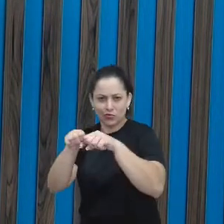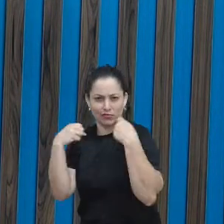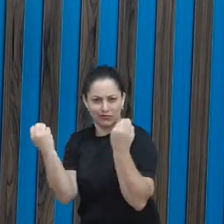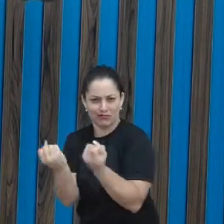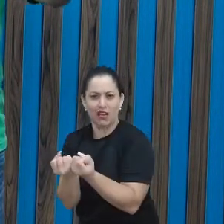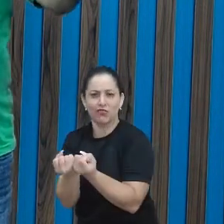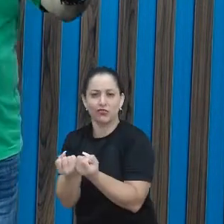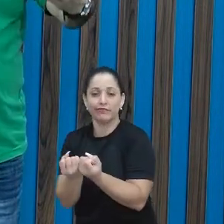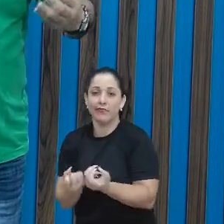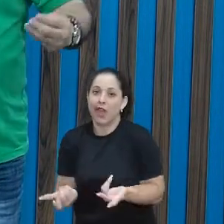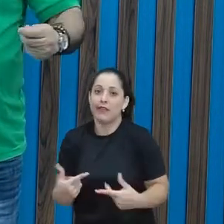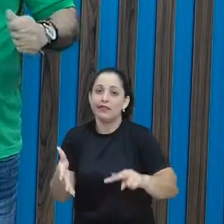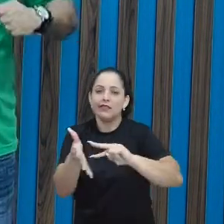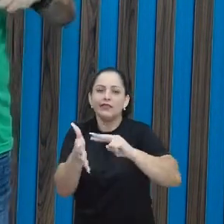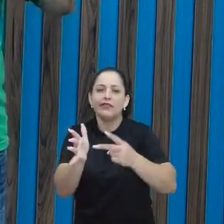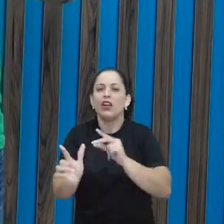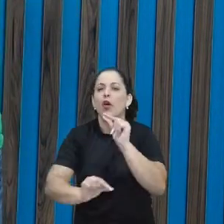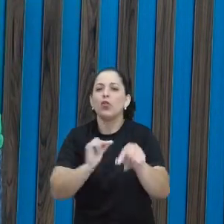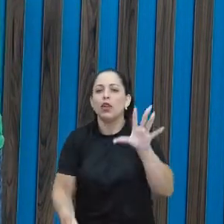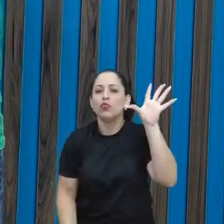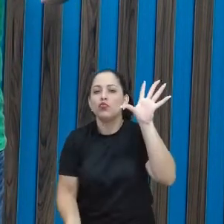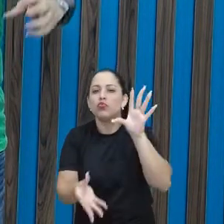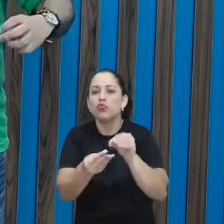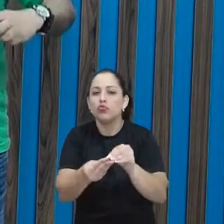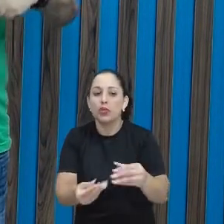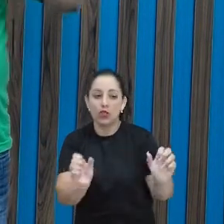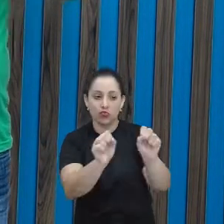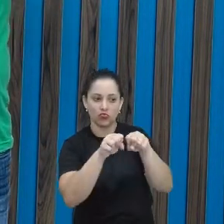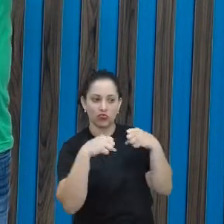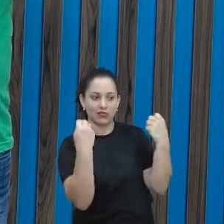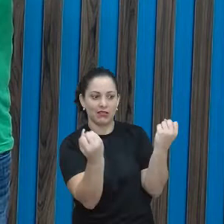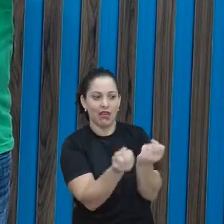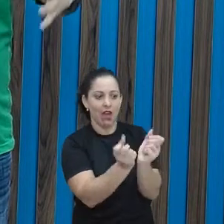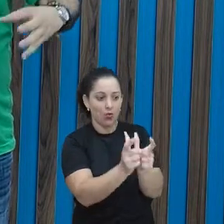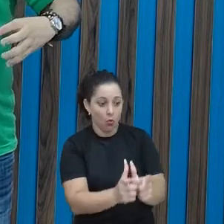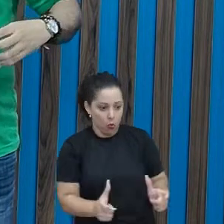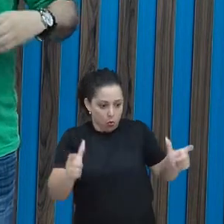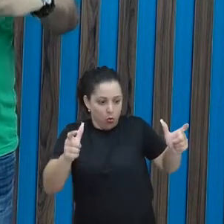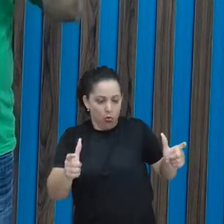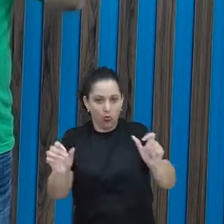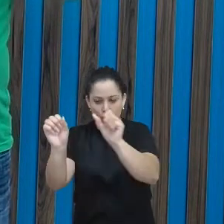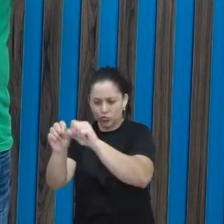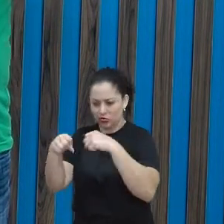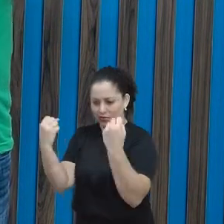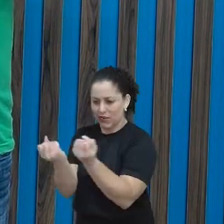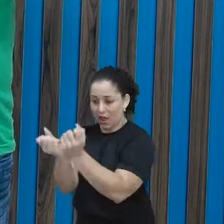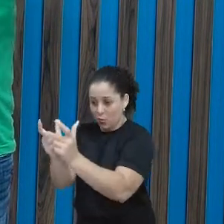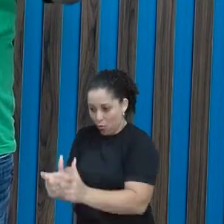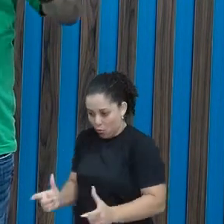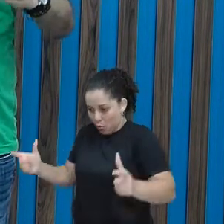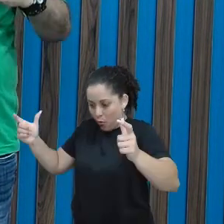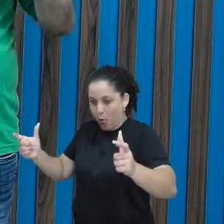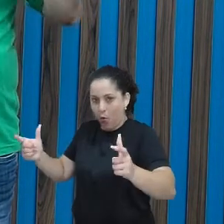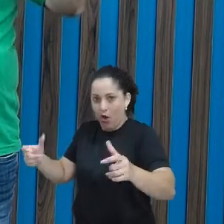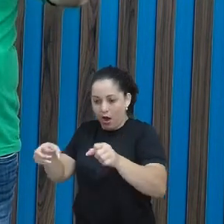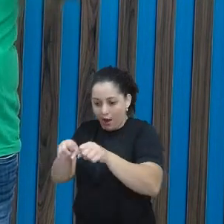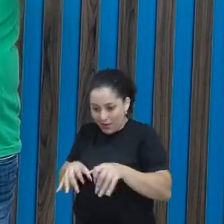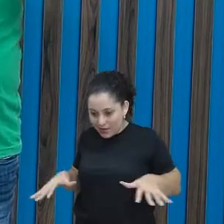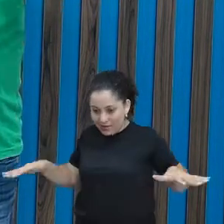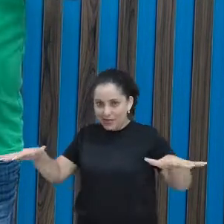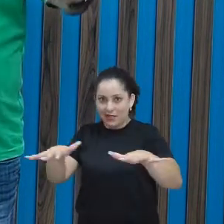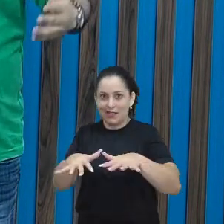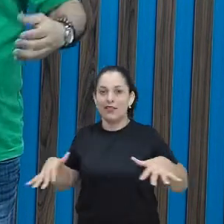aquelas sociedades que evoluíram, né, mais especificamente, né, para a